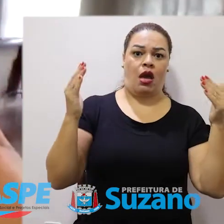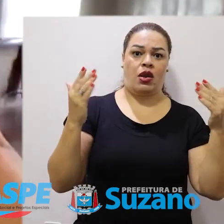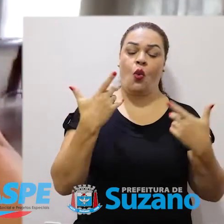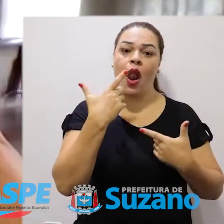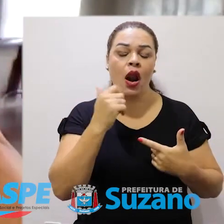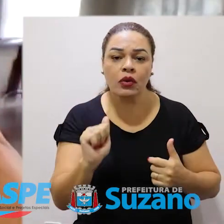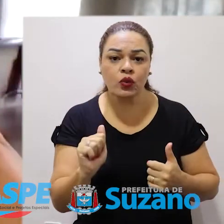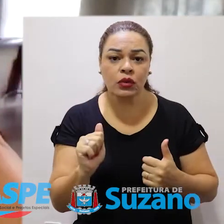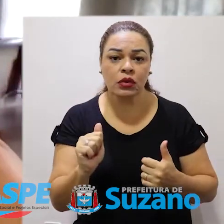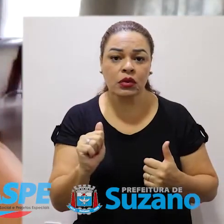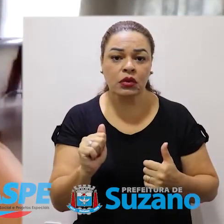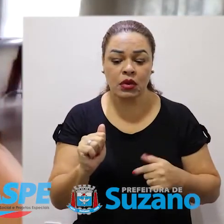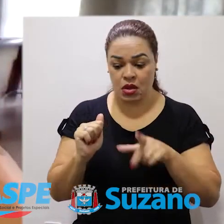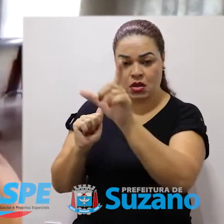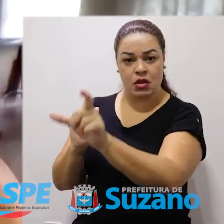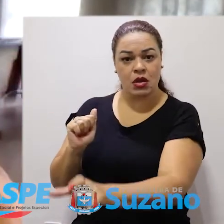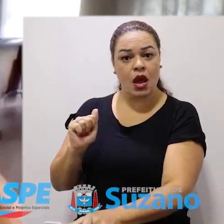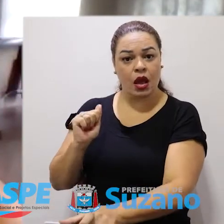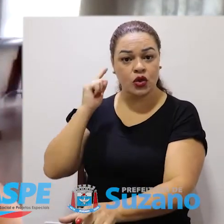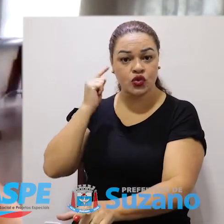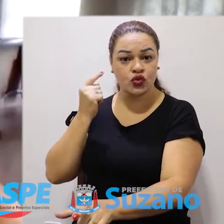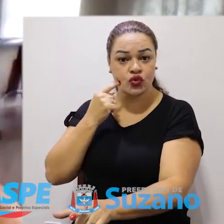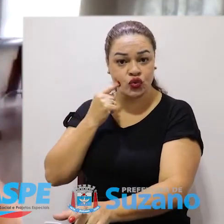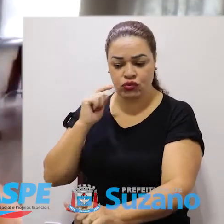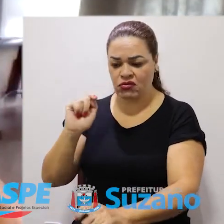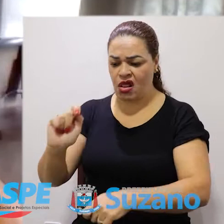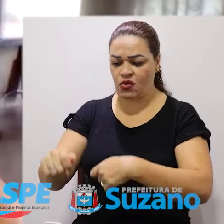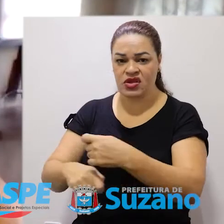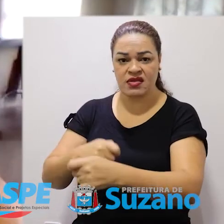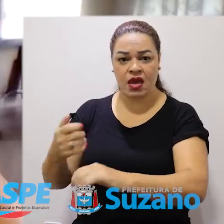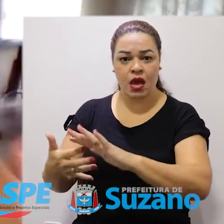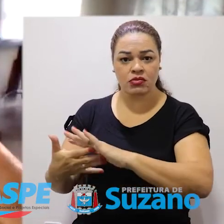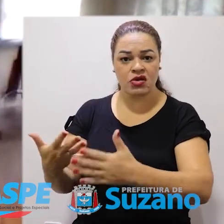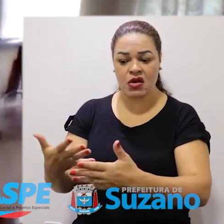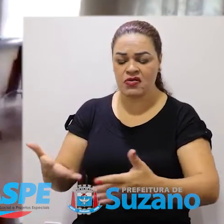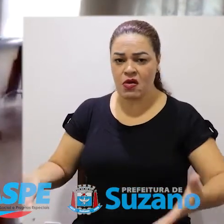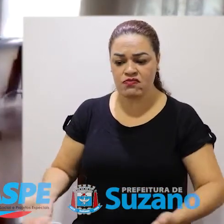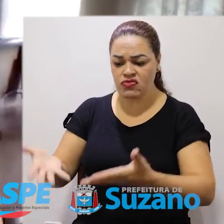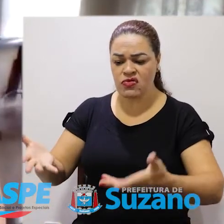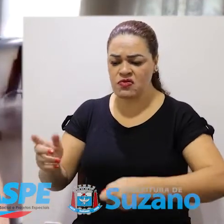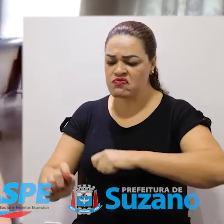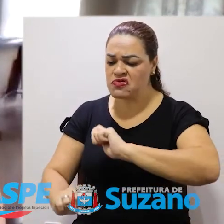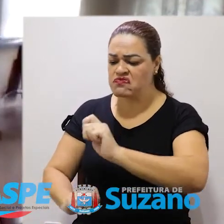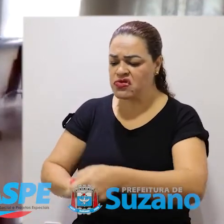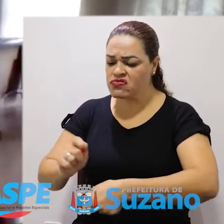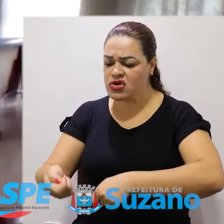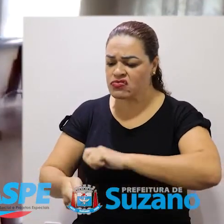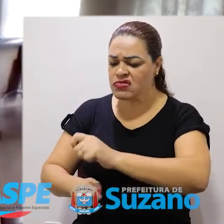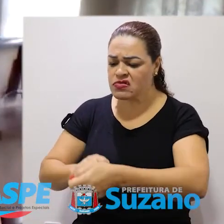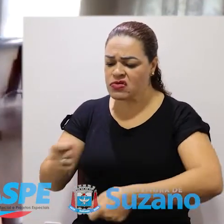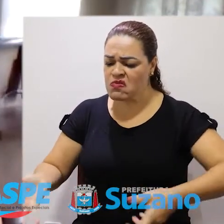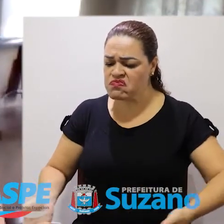O que a gente vai fazer com a criança com a língua de sinais? A gente precisa introduzir essa criança no universo linguístico. E como é que eu vou introduzir uma criança surda no